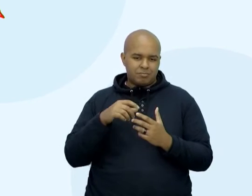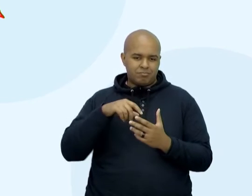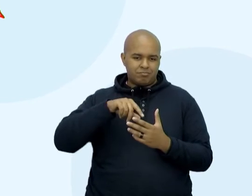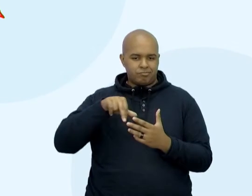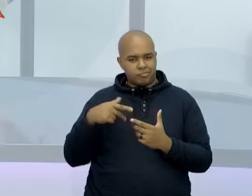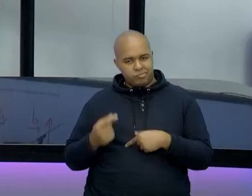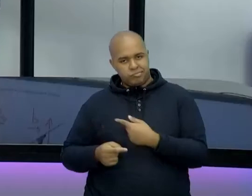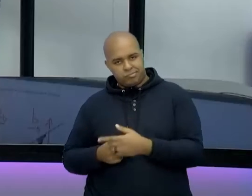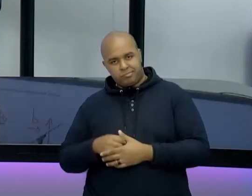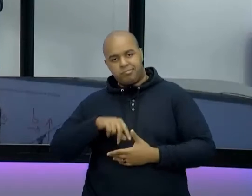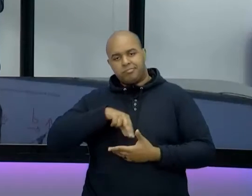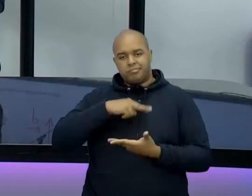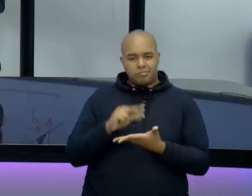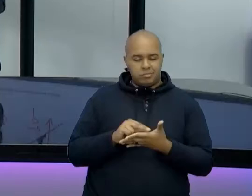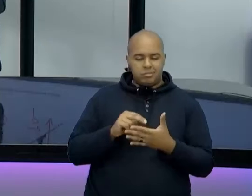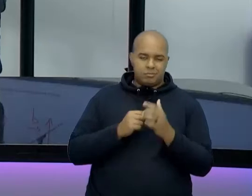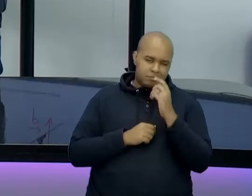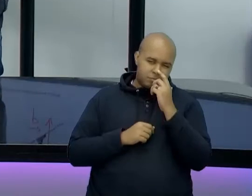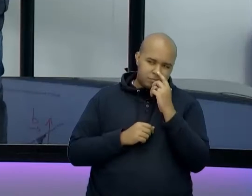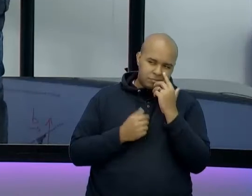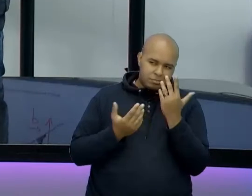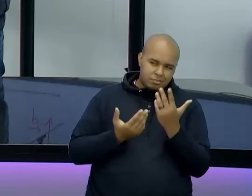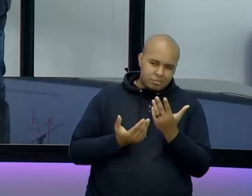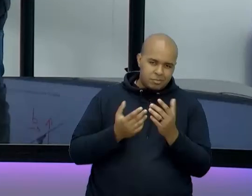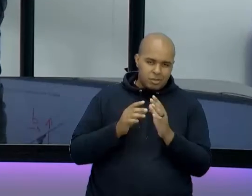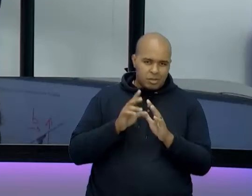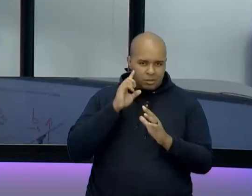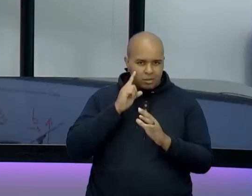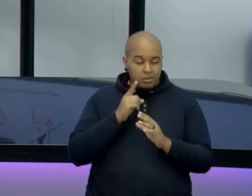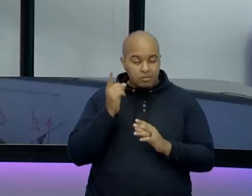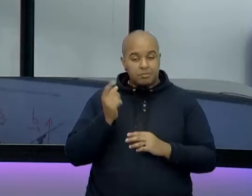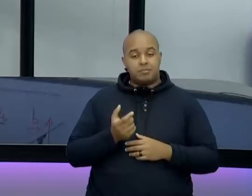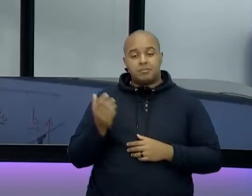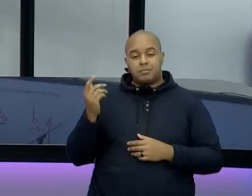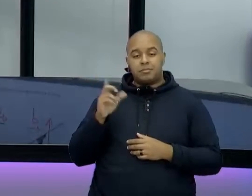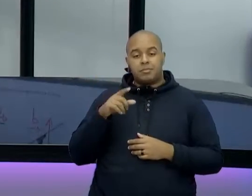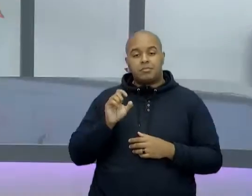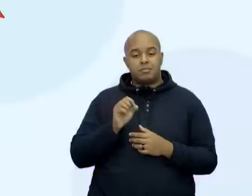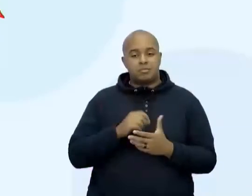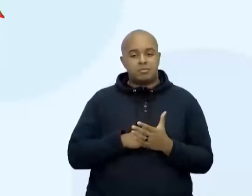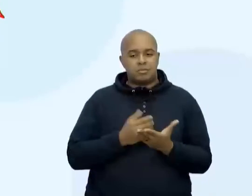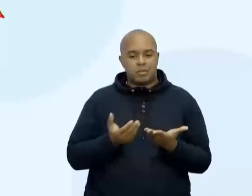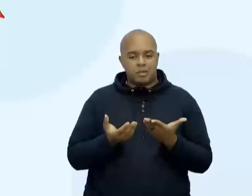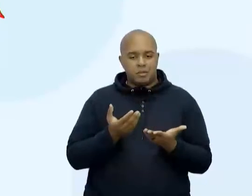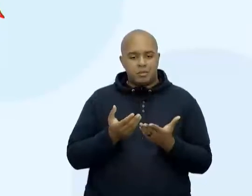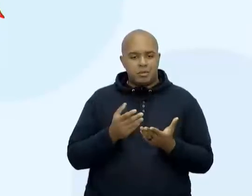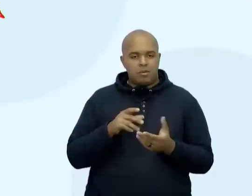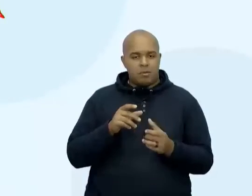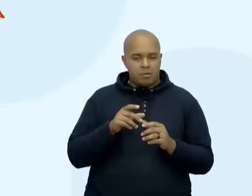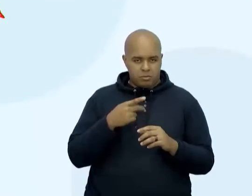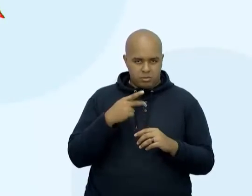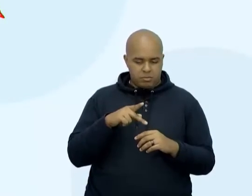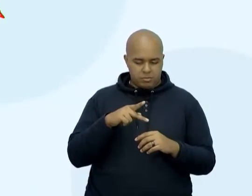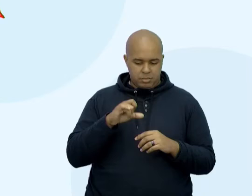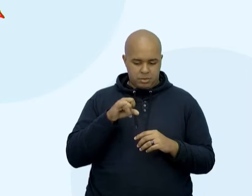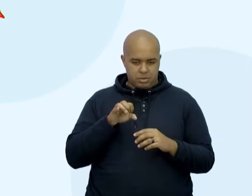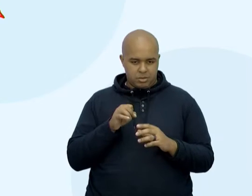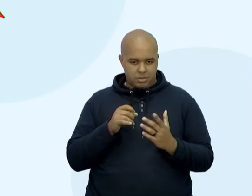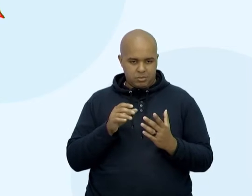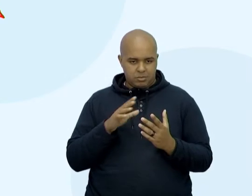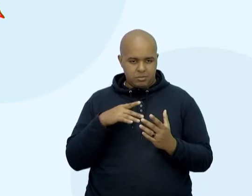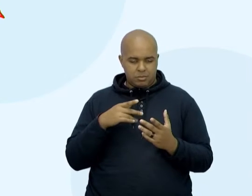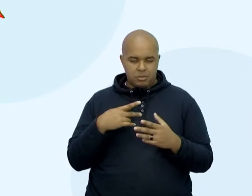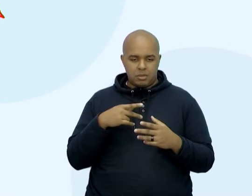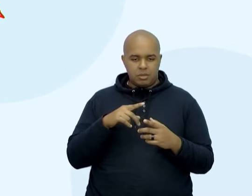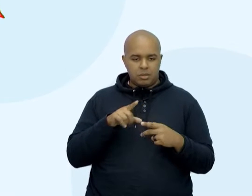bluf! Condição de equilíbrio, aí na tela para você, é equilibrar o peso pelo seu centro de massa,